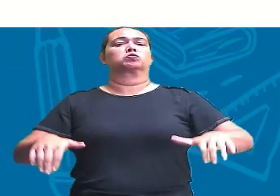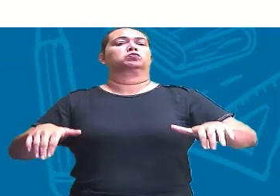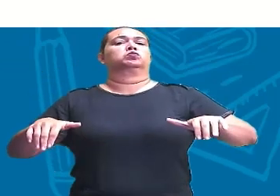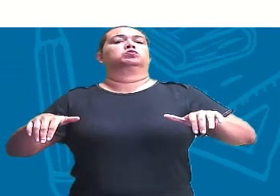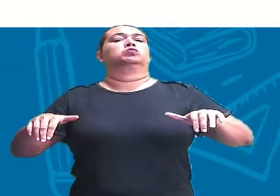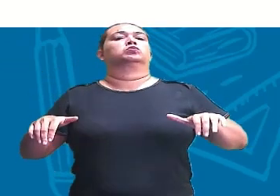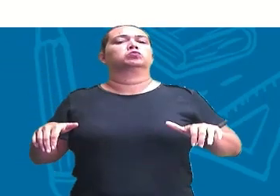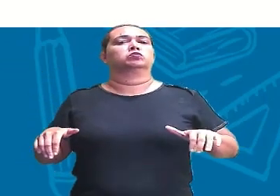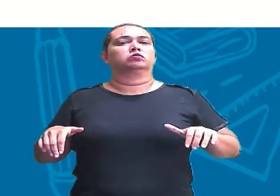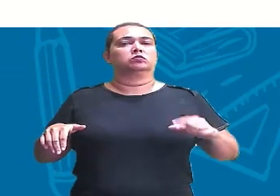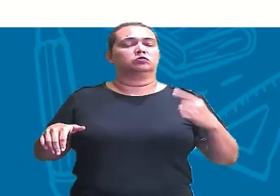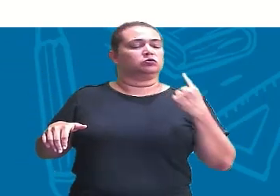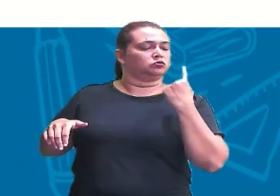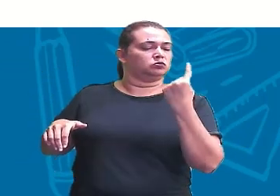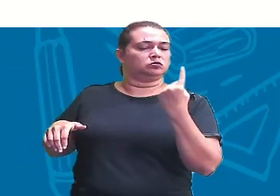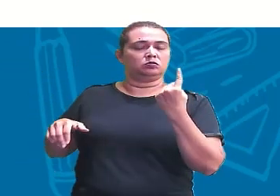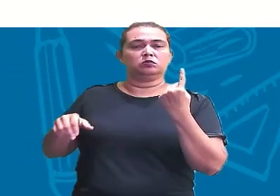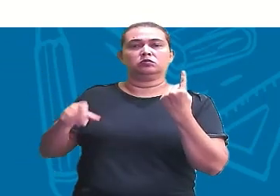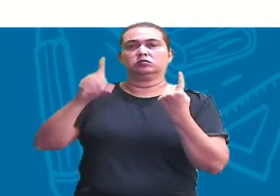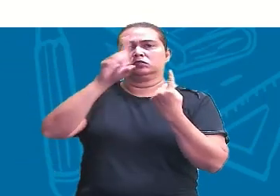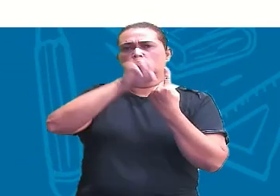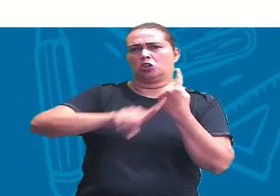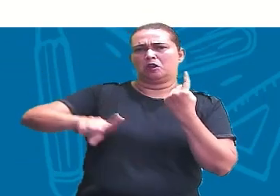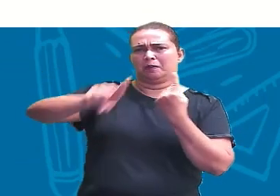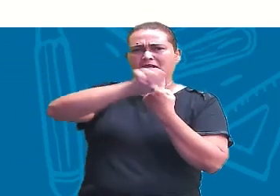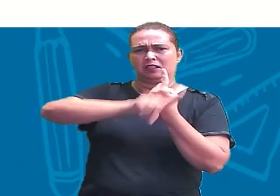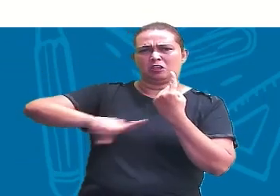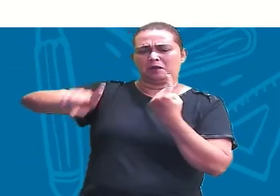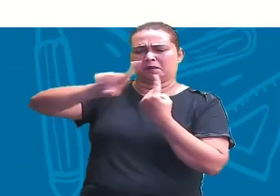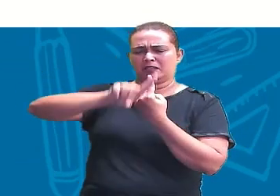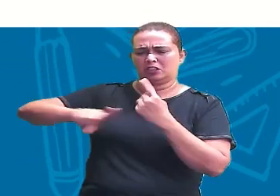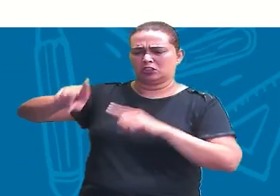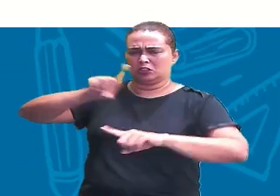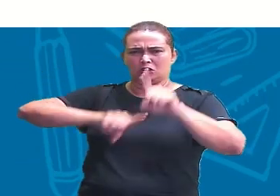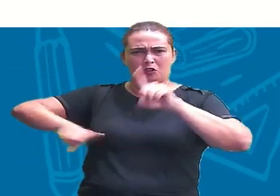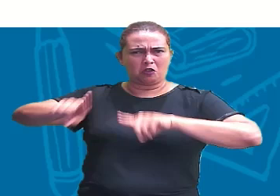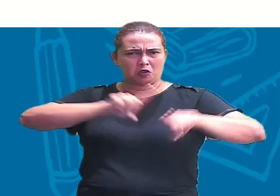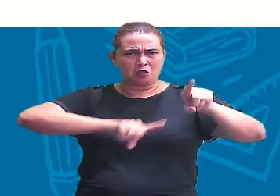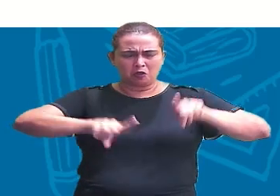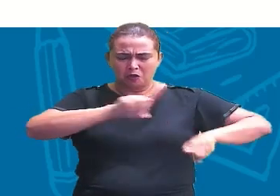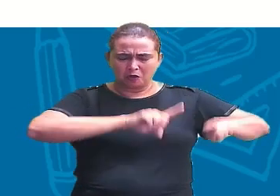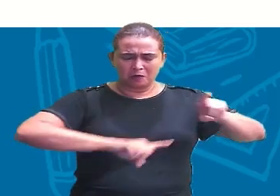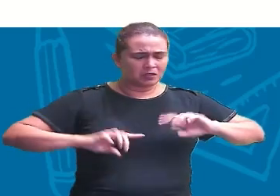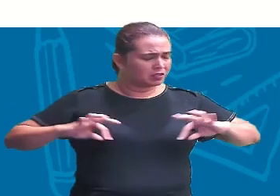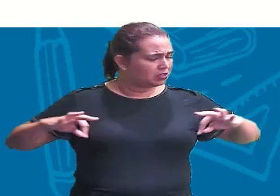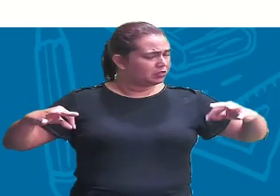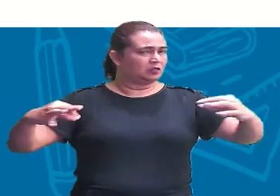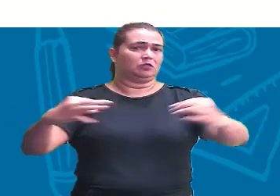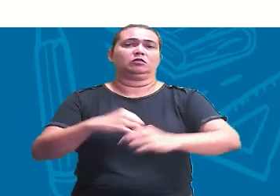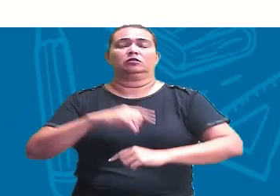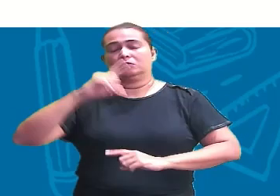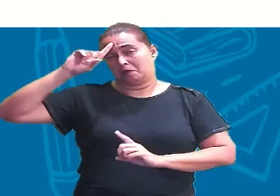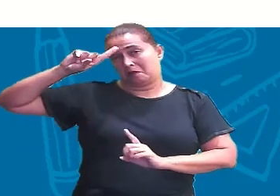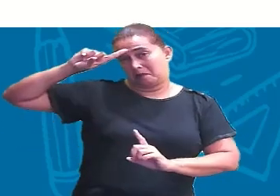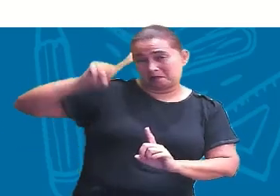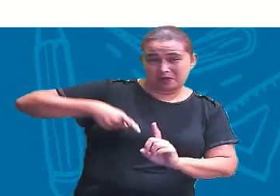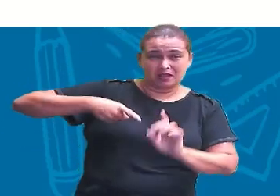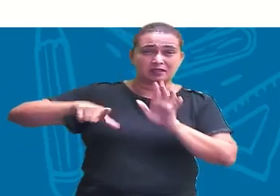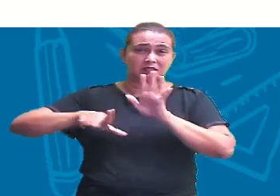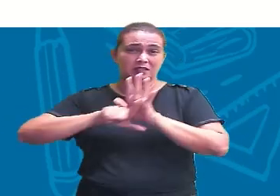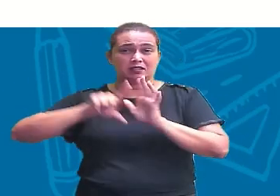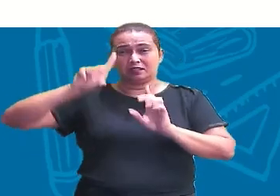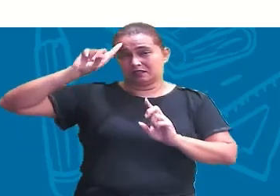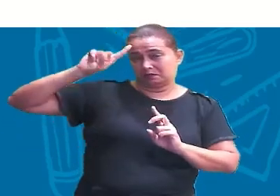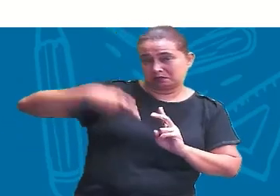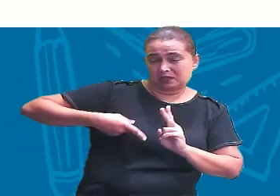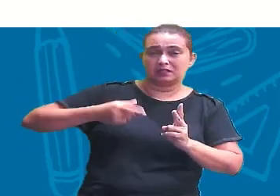todo o poder que ele pode utilizar, né? E ele faz uso desse poder. Então ele comanda as leis, ele comanda a